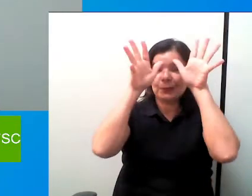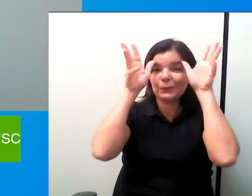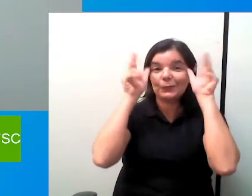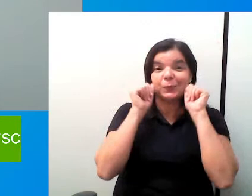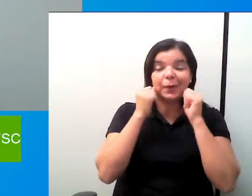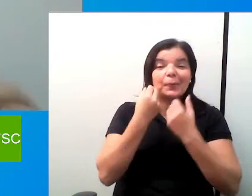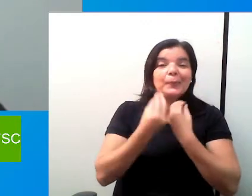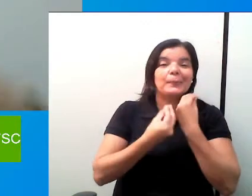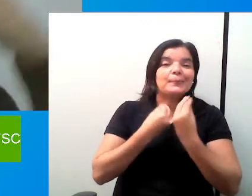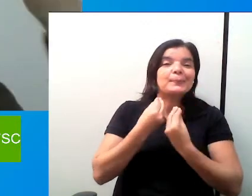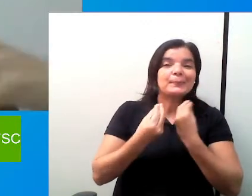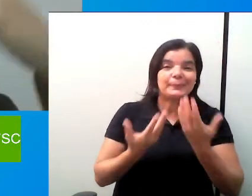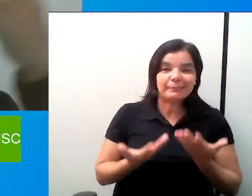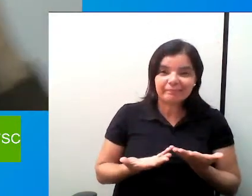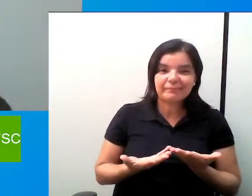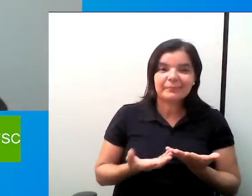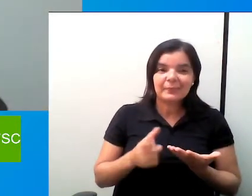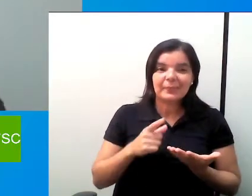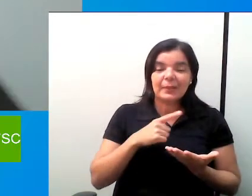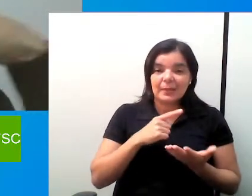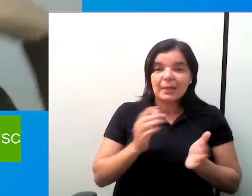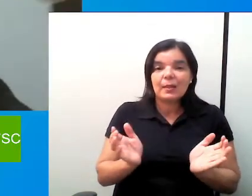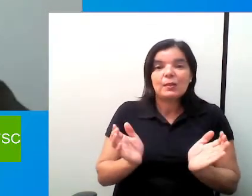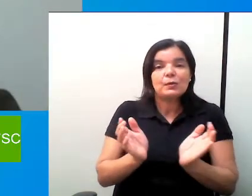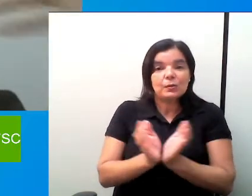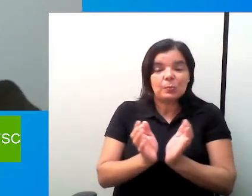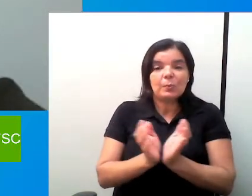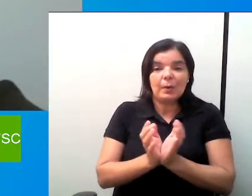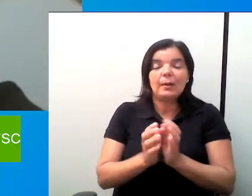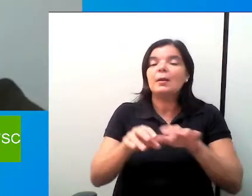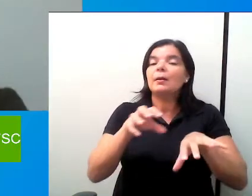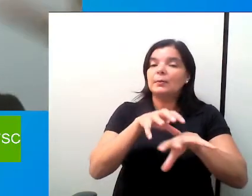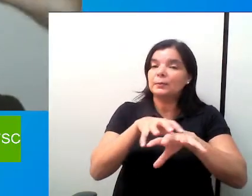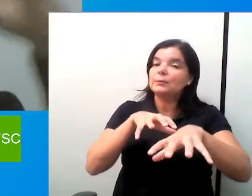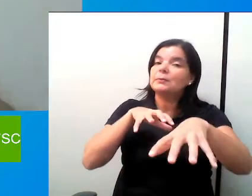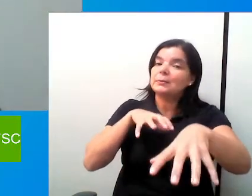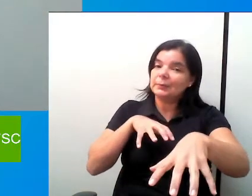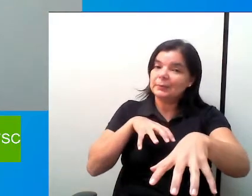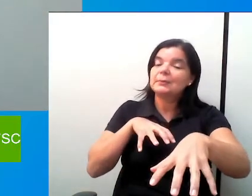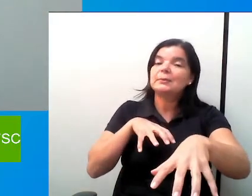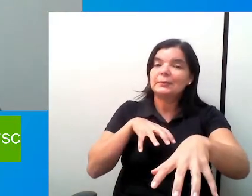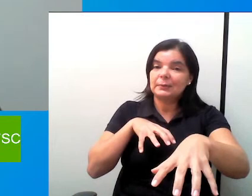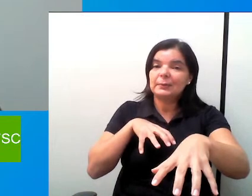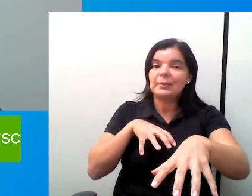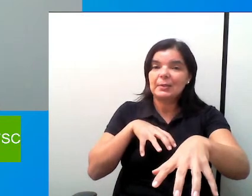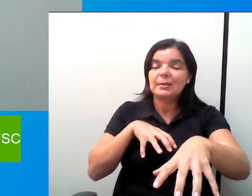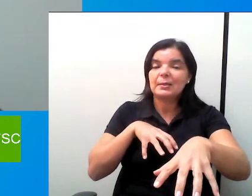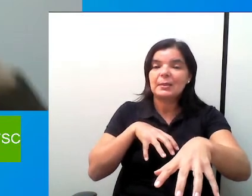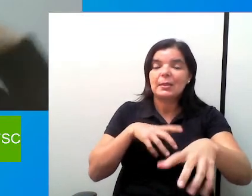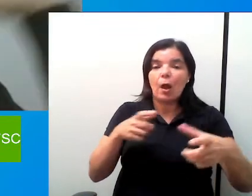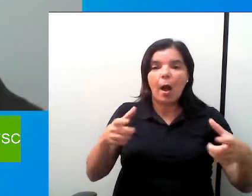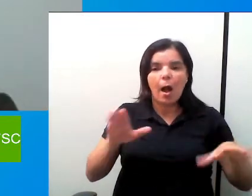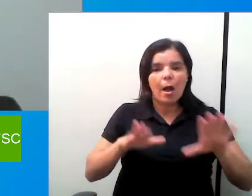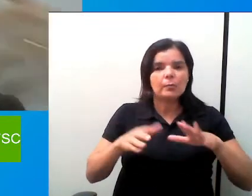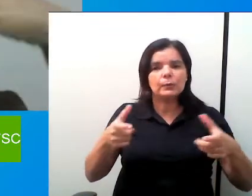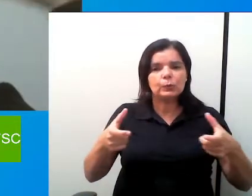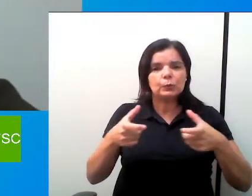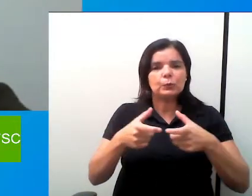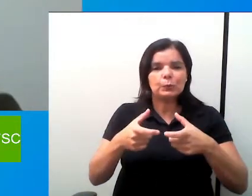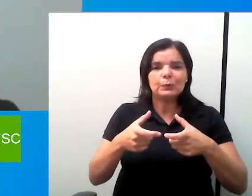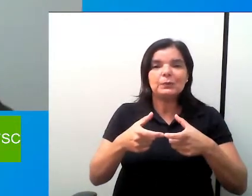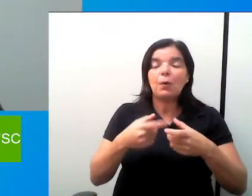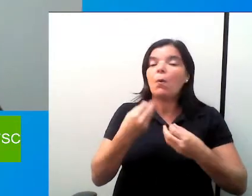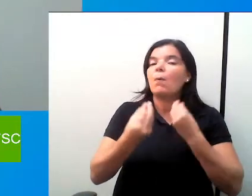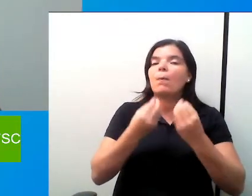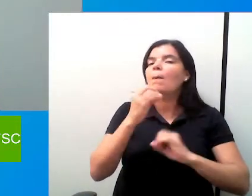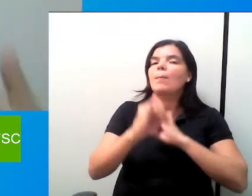que tem comunidades bem remotas, às vezes, né, mais longe, a densidade demográfica é menor. Como é que é a sinal de internet